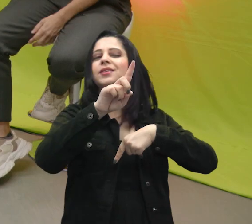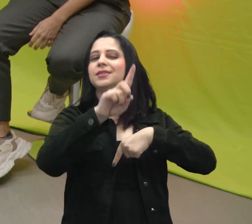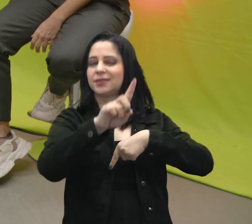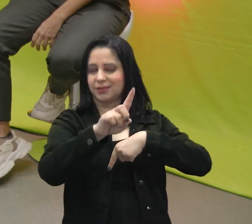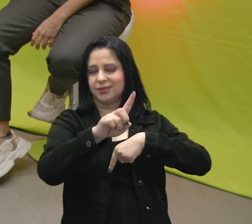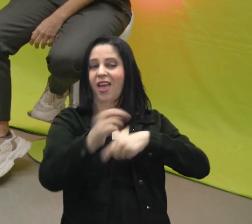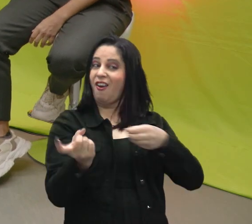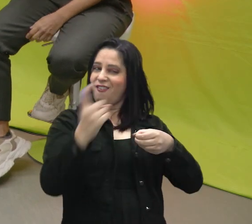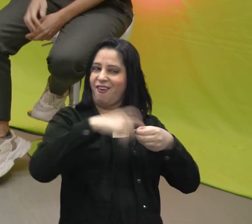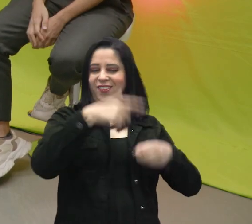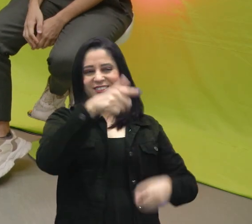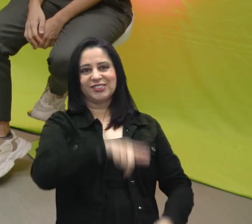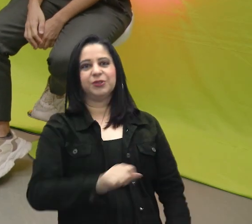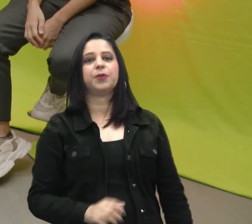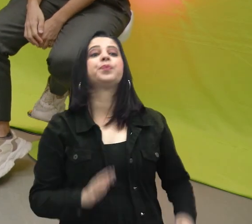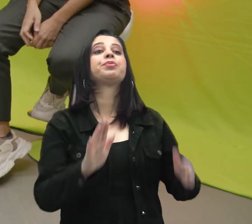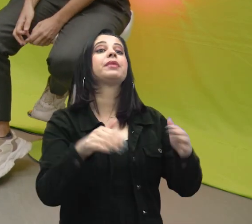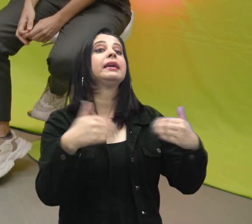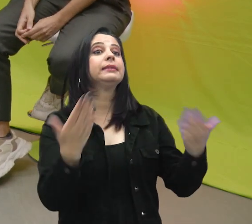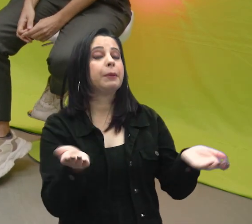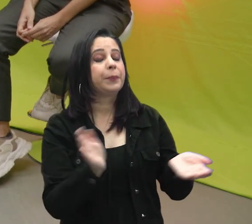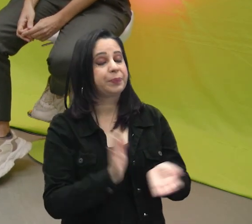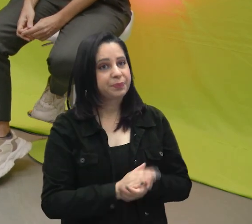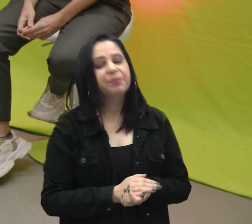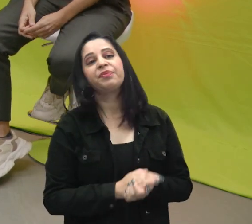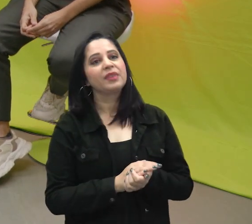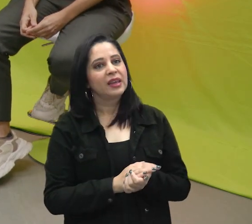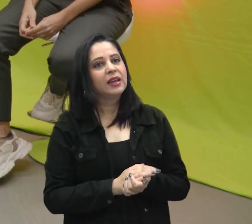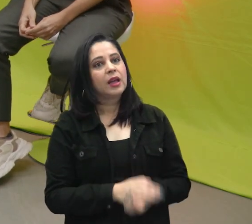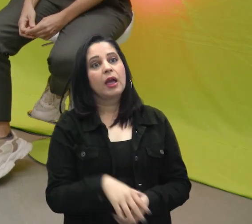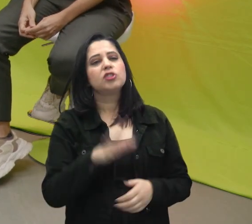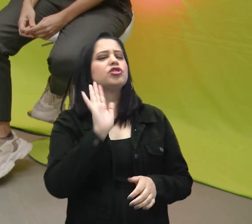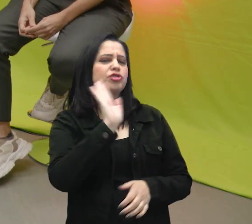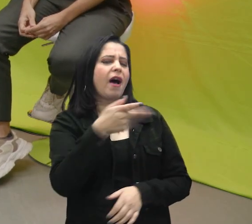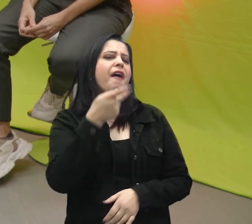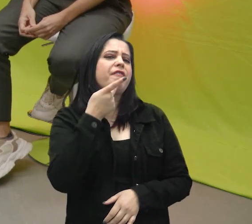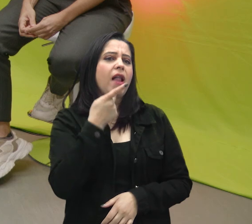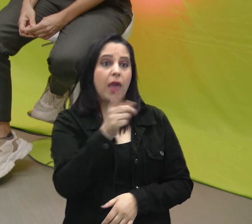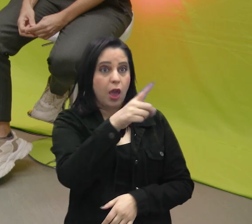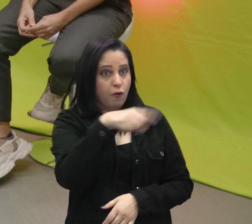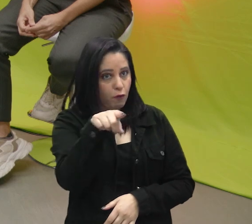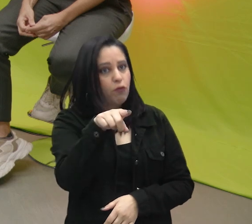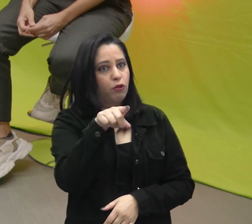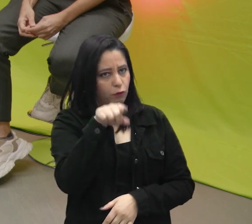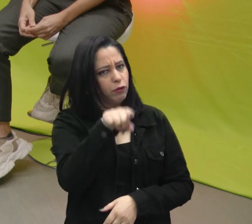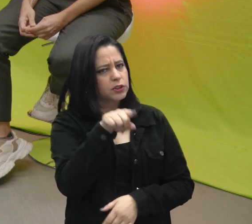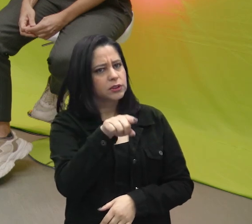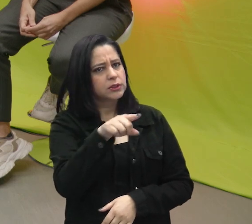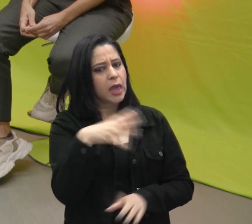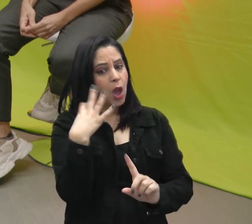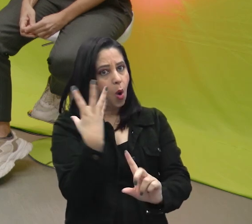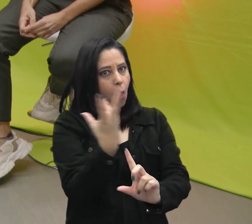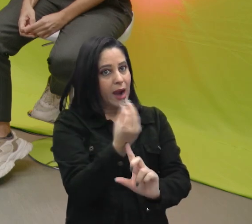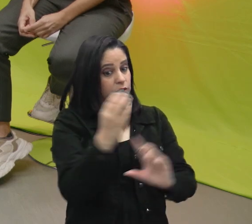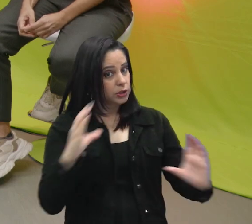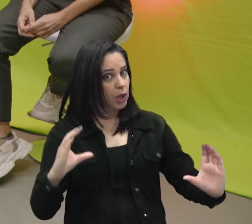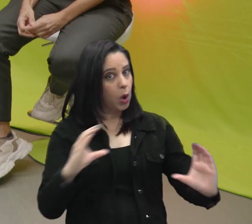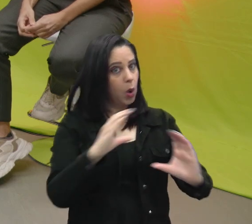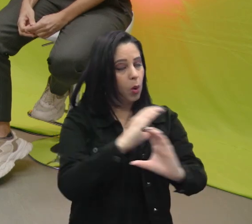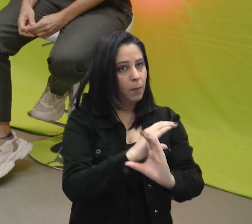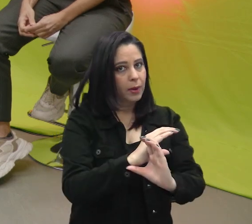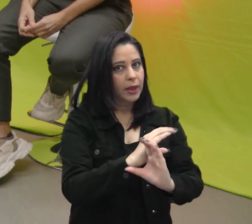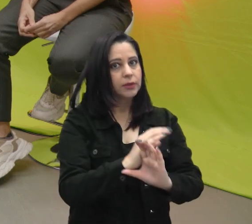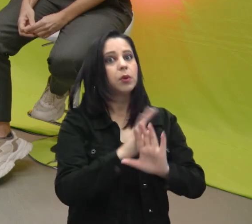começar a vida, né? Valeu. Ô Tom, vamos bater um papo aqui. A gente tava falando sobre tudo isso que você faz, você é um artista multifacetado. Agora, uma coisa que a gente não colocou na